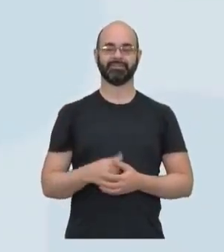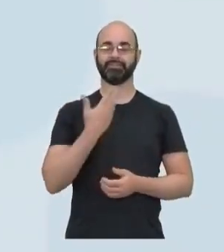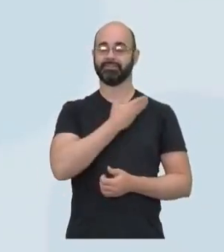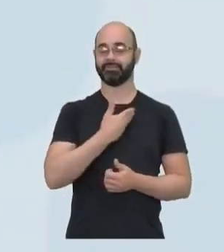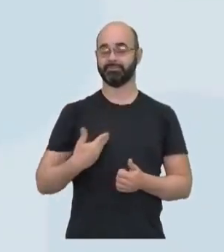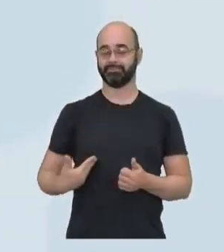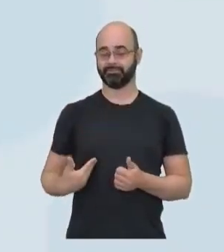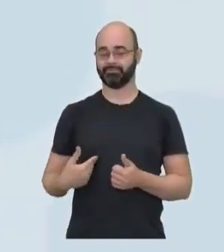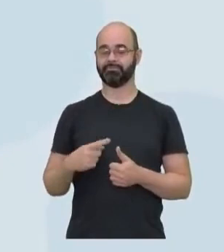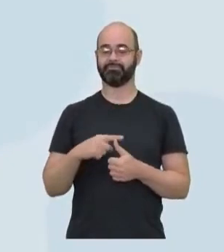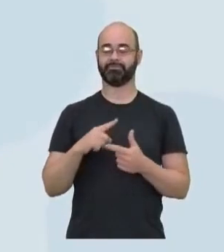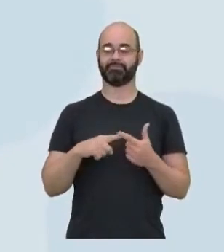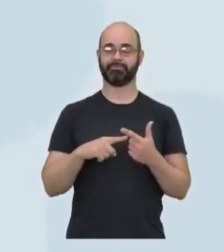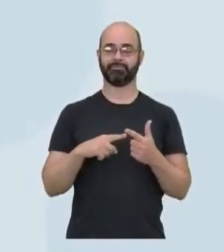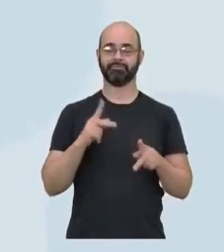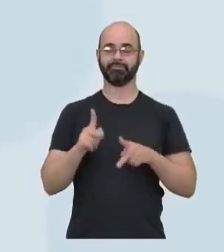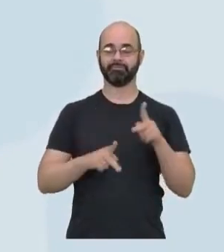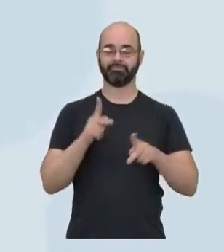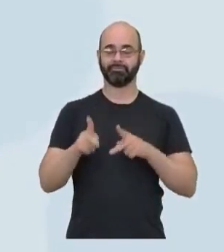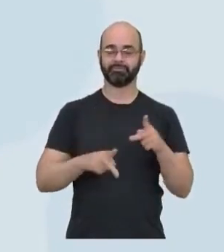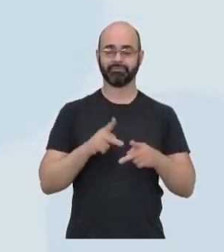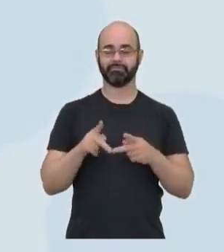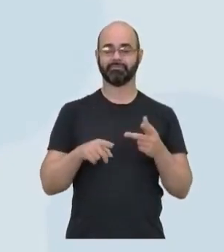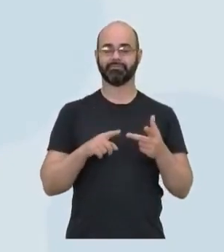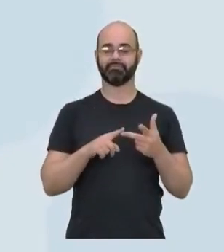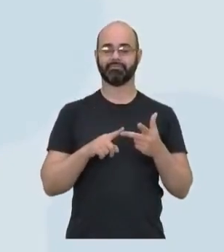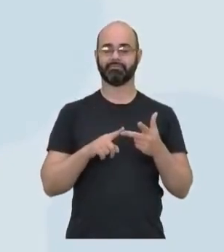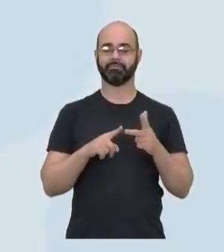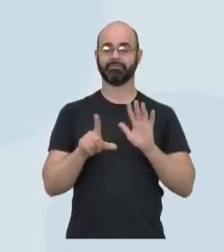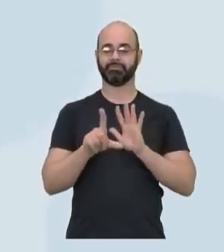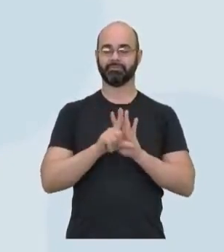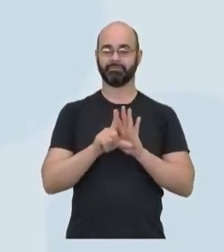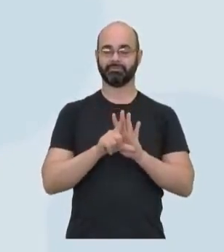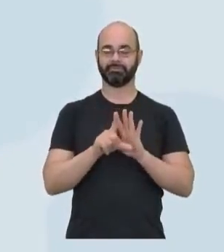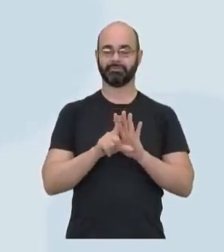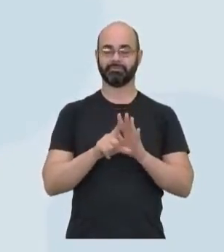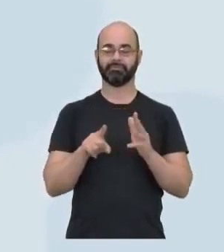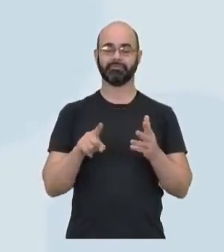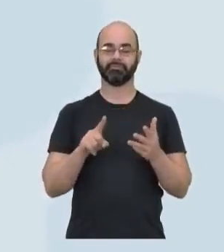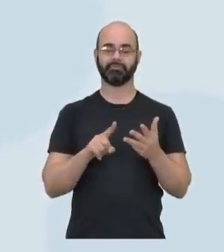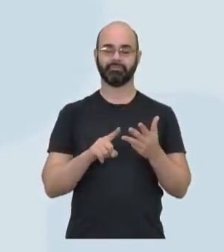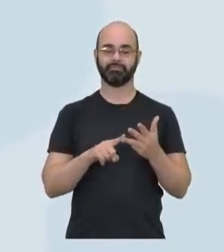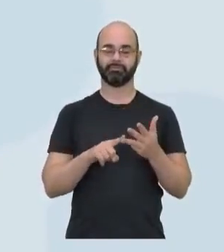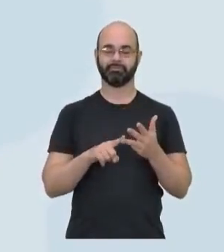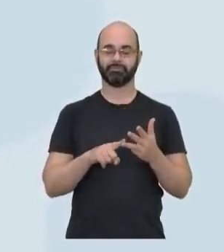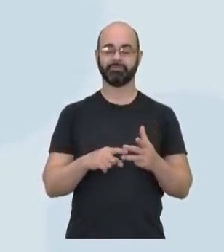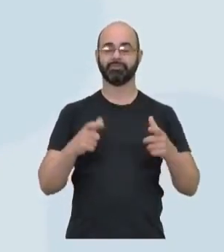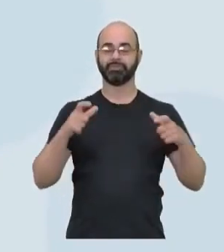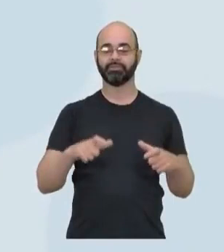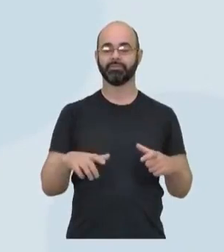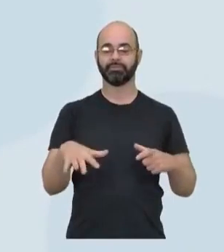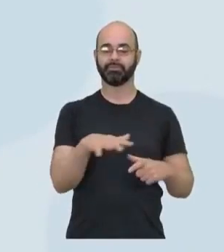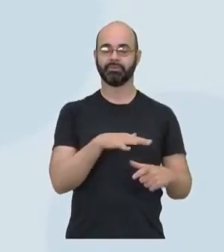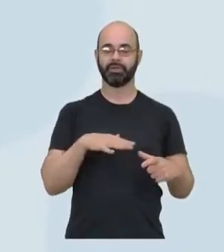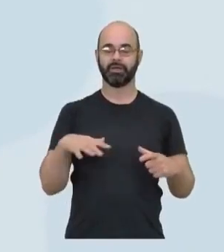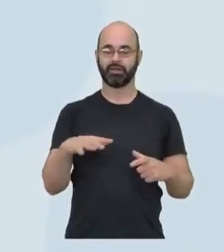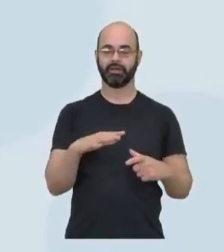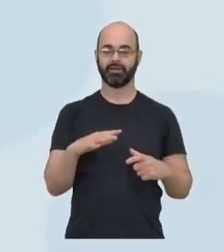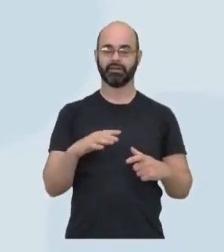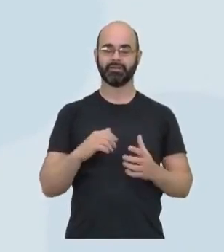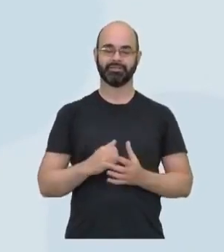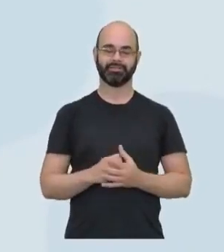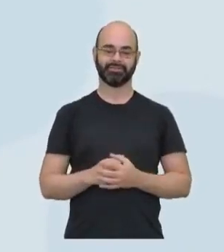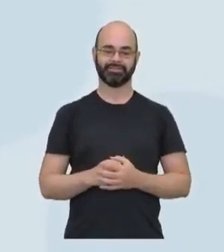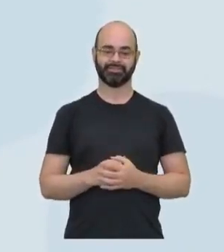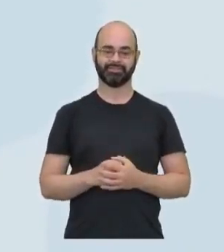Governo, povo, leis e território. Então, o